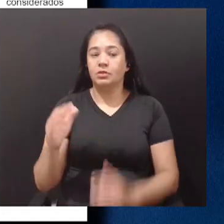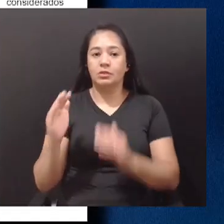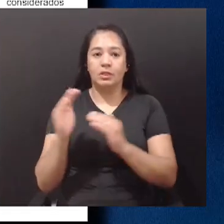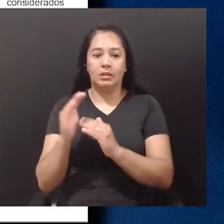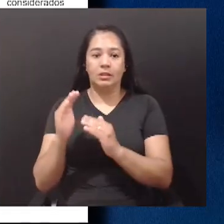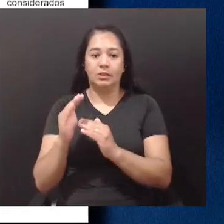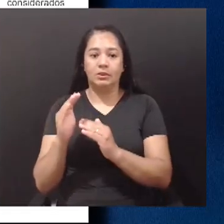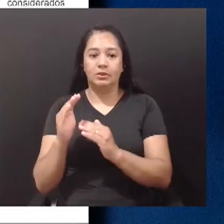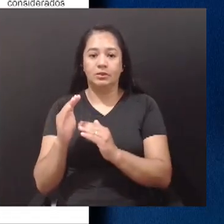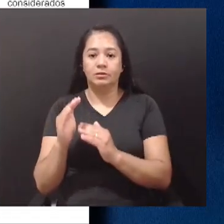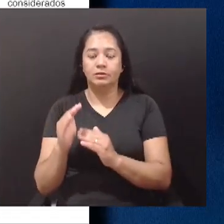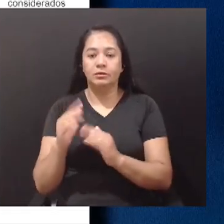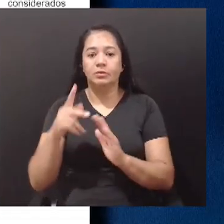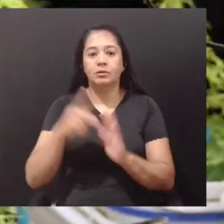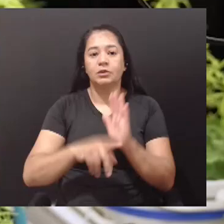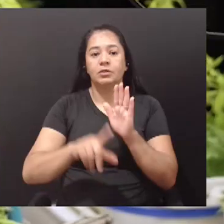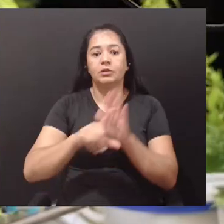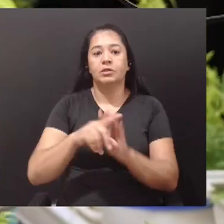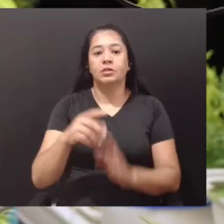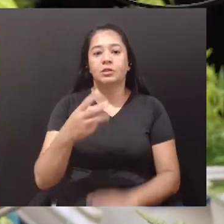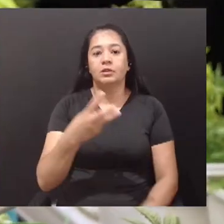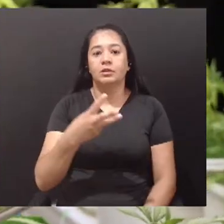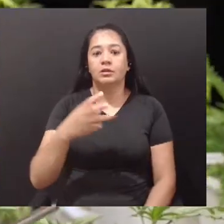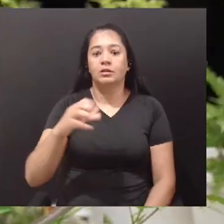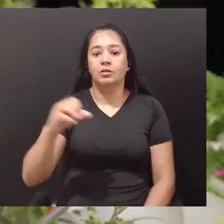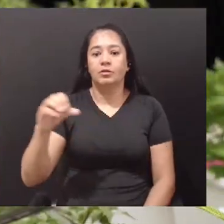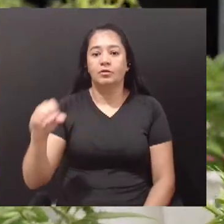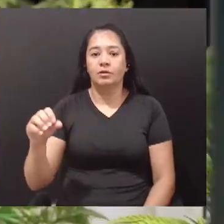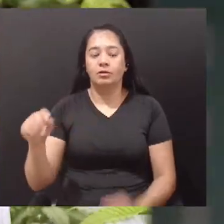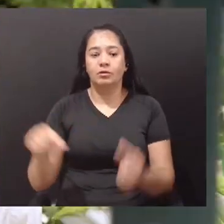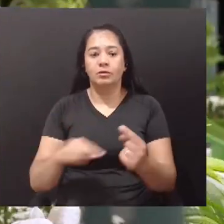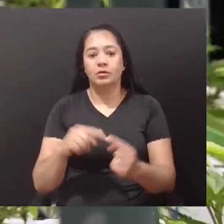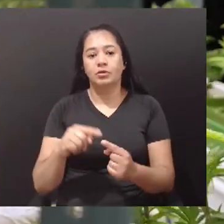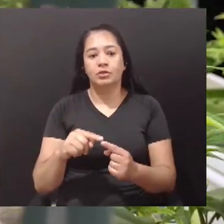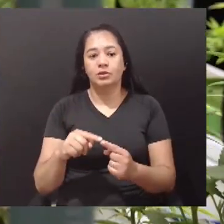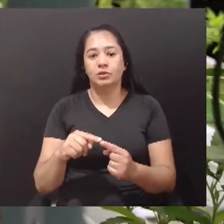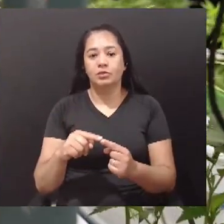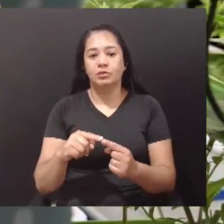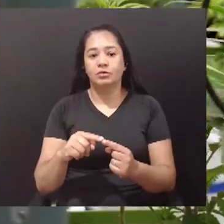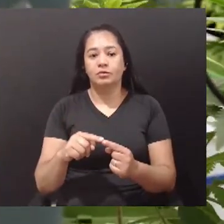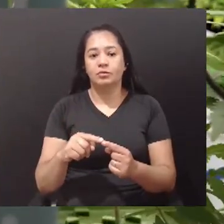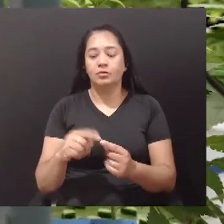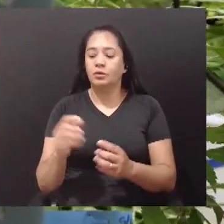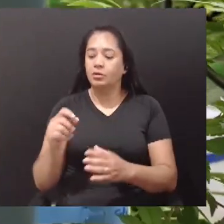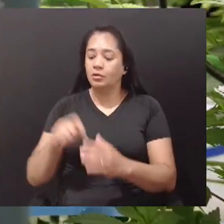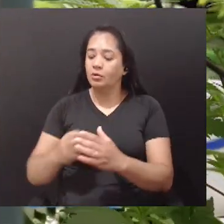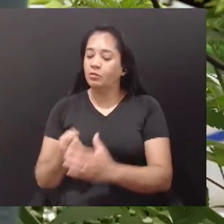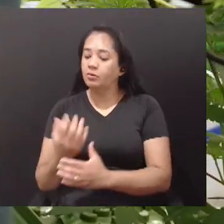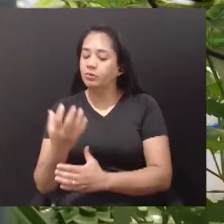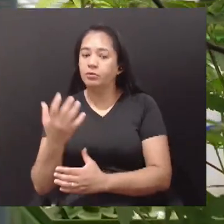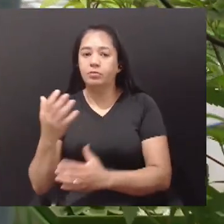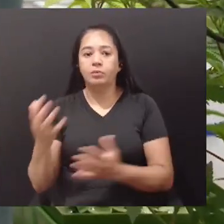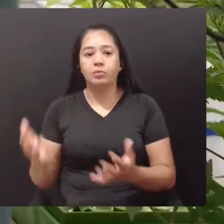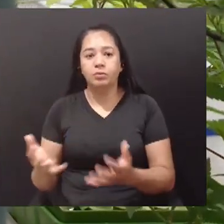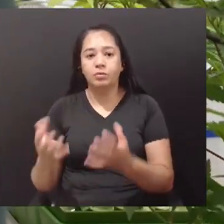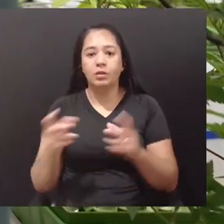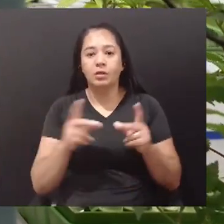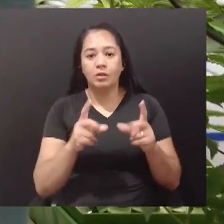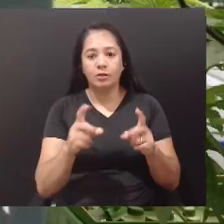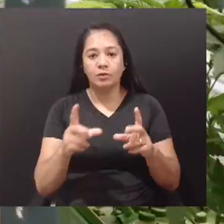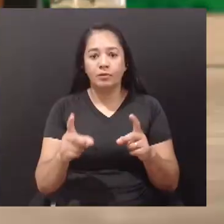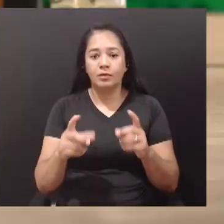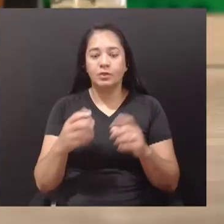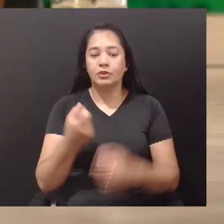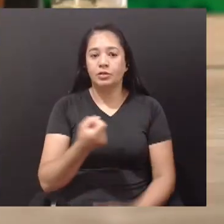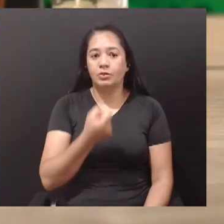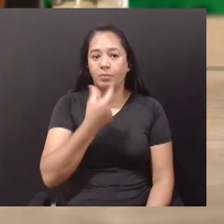número 399, que pretende viabilizar o cultivo, produção e comercialização de